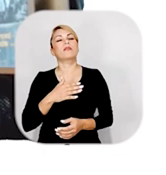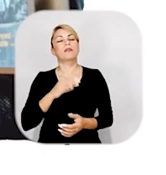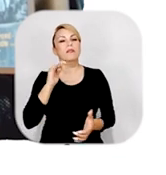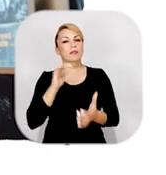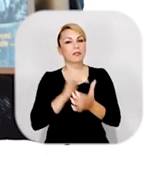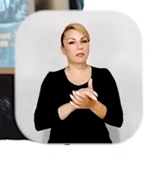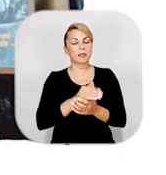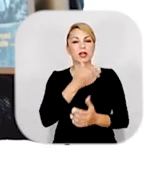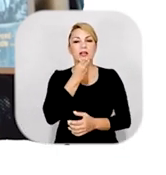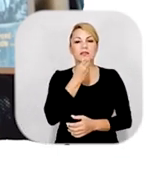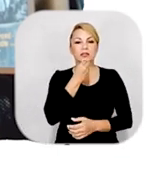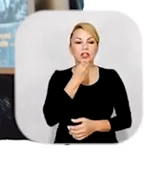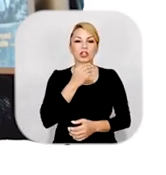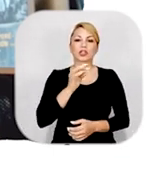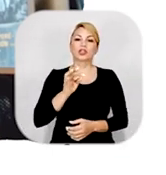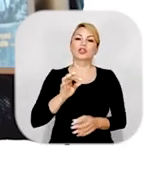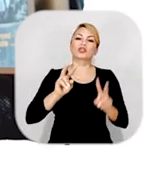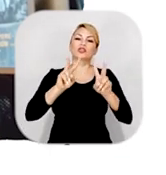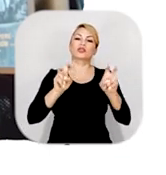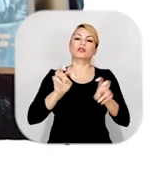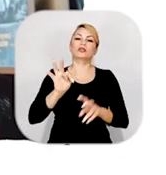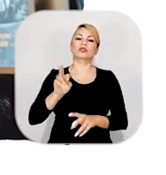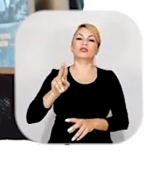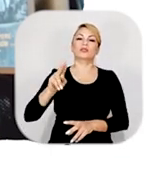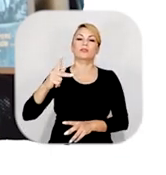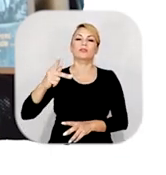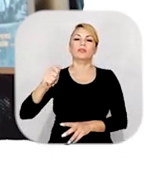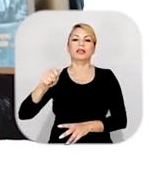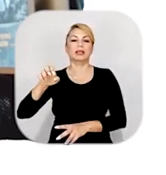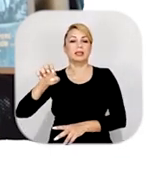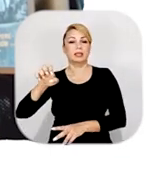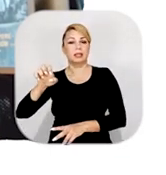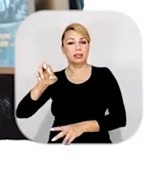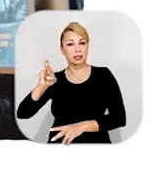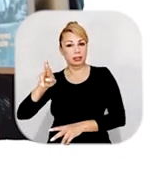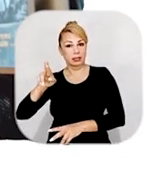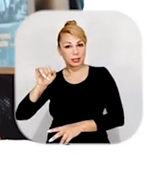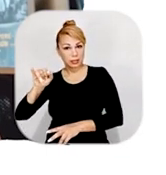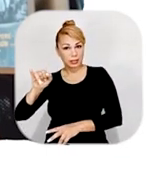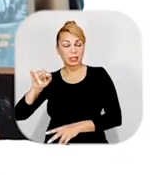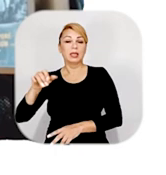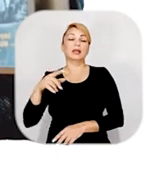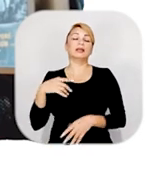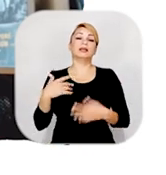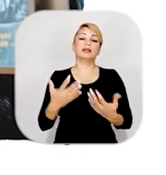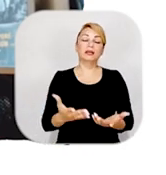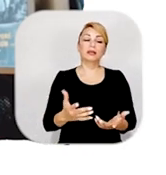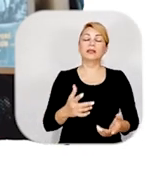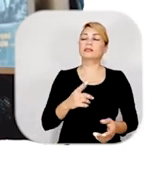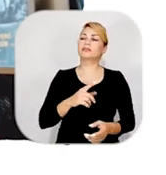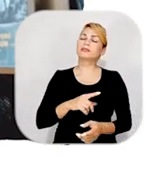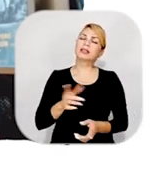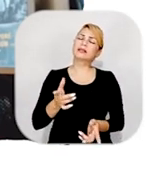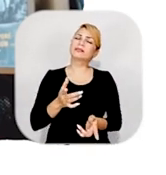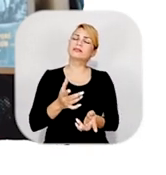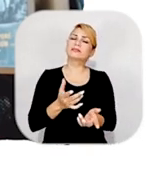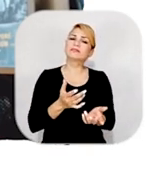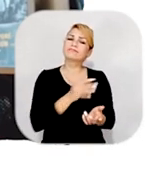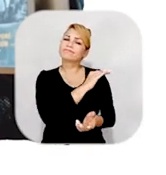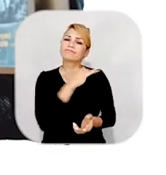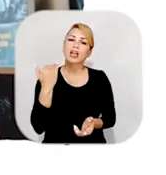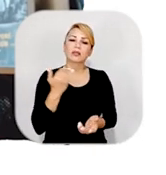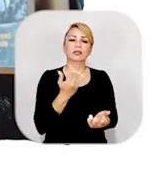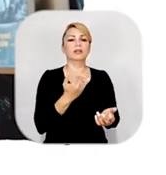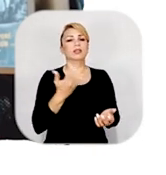Tupari. E teve o Emil Snetlag, que ele teve lá nos anos 30, e ele faleceu muito jovem, ele faleceu